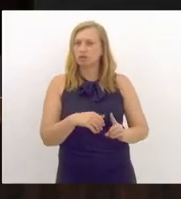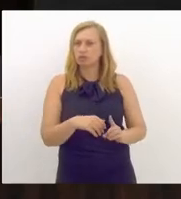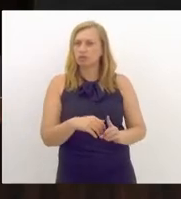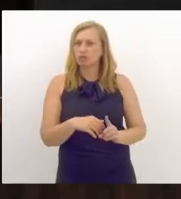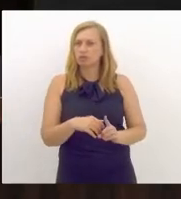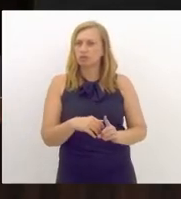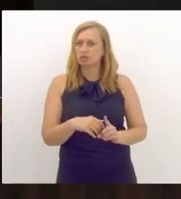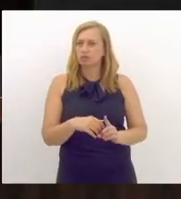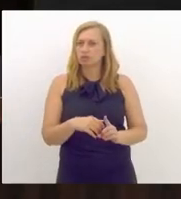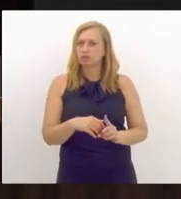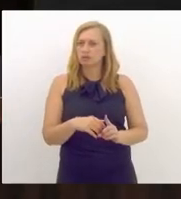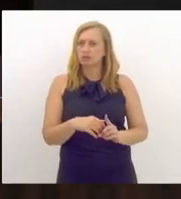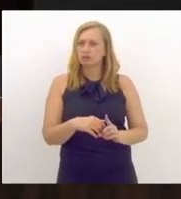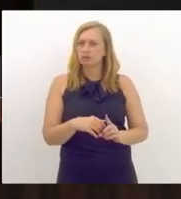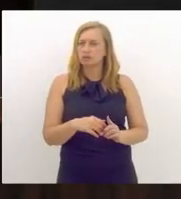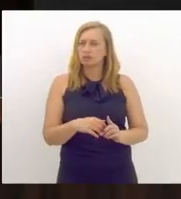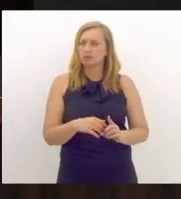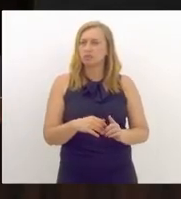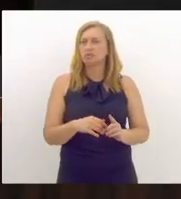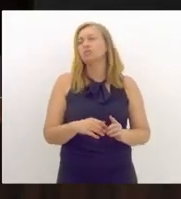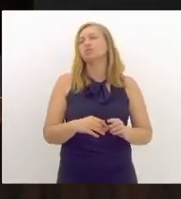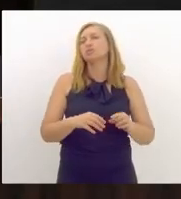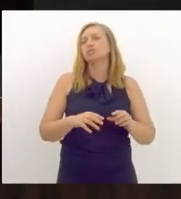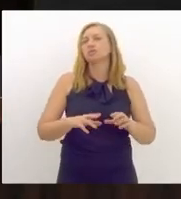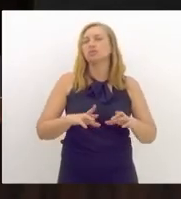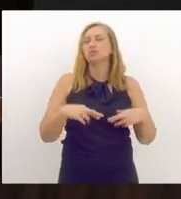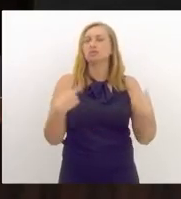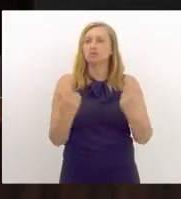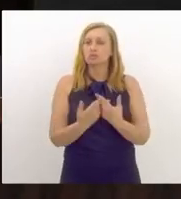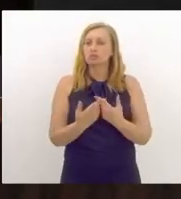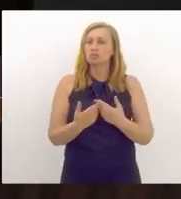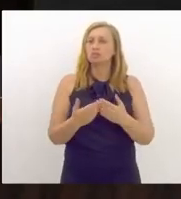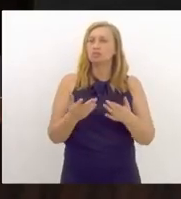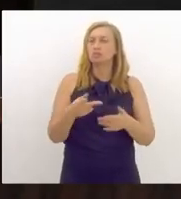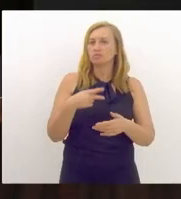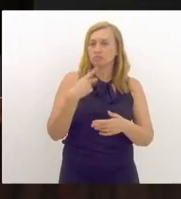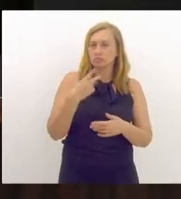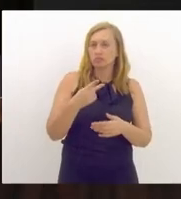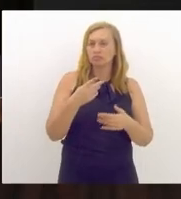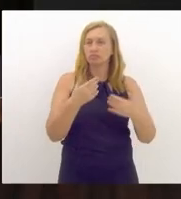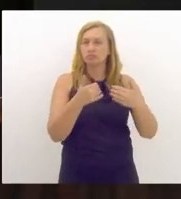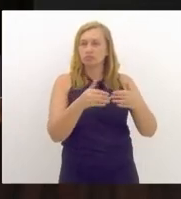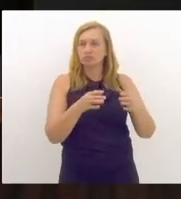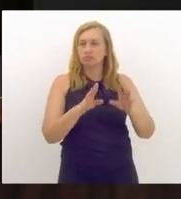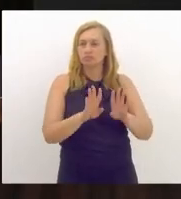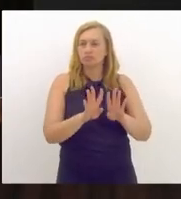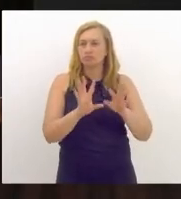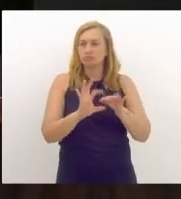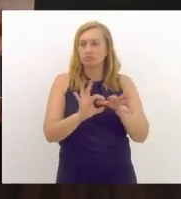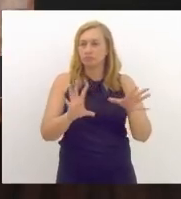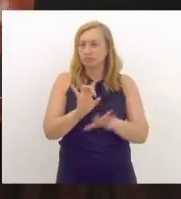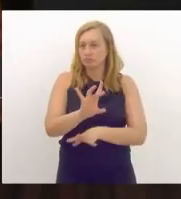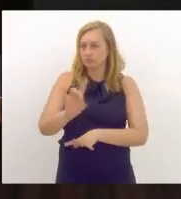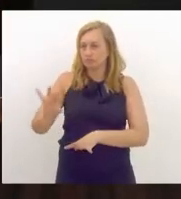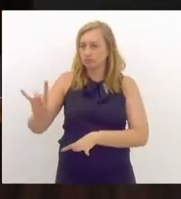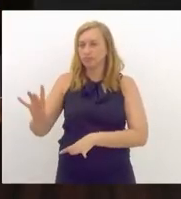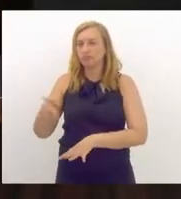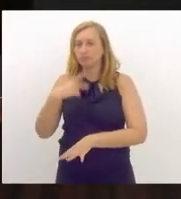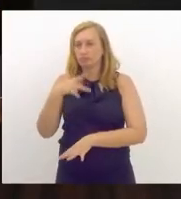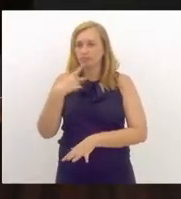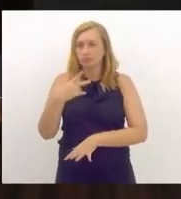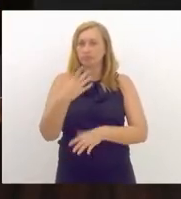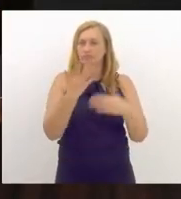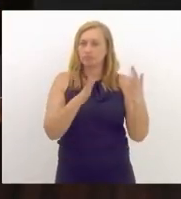vai evidenciando quem está presente Vamos abrir para saudações porque para a gente é importante ouvir muita gente